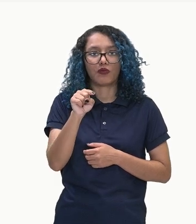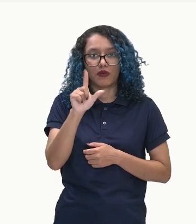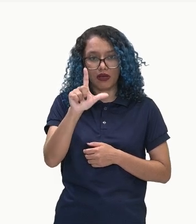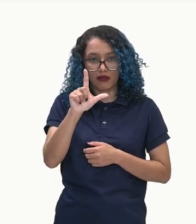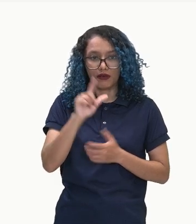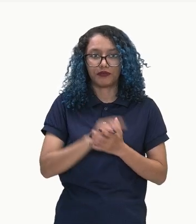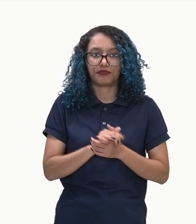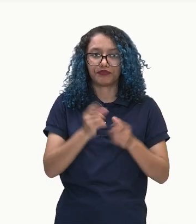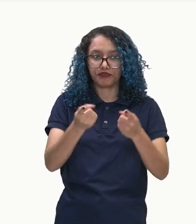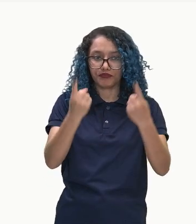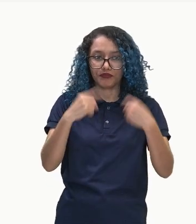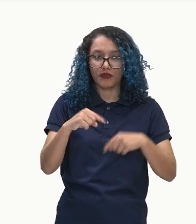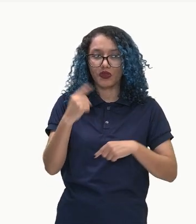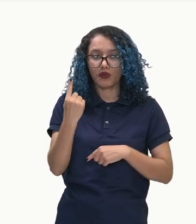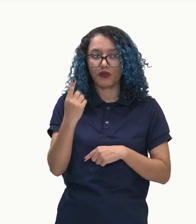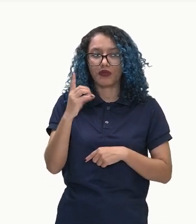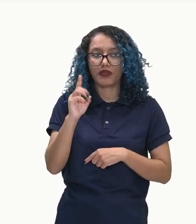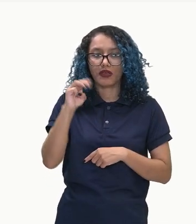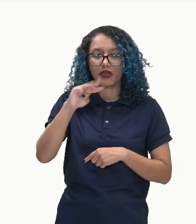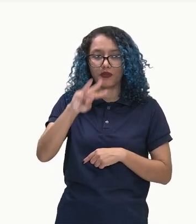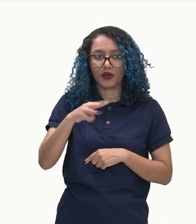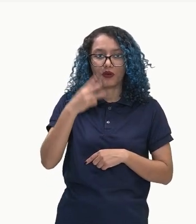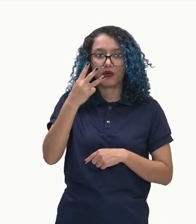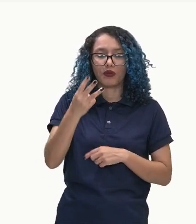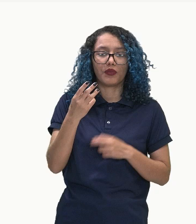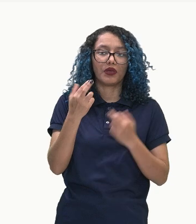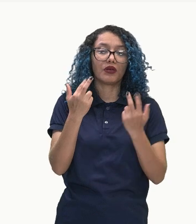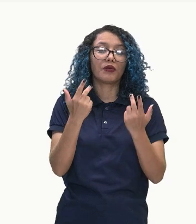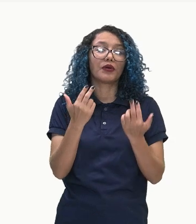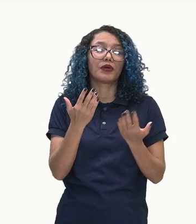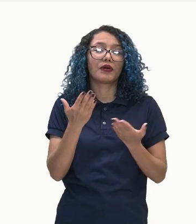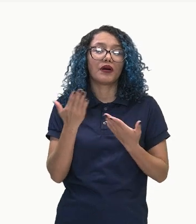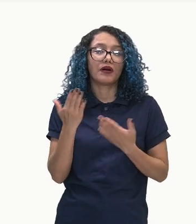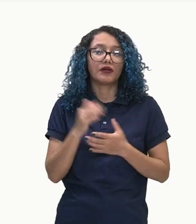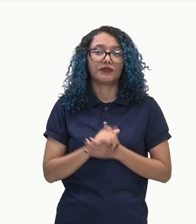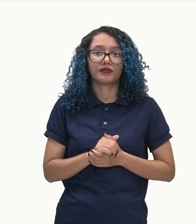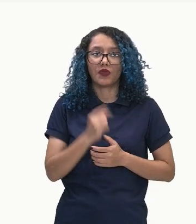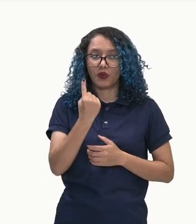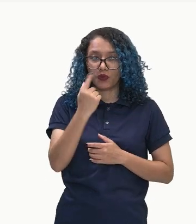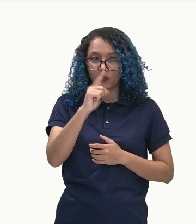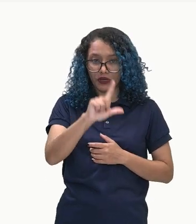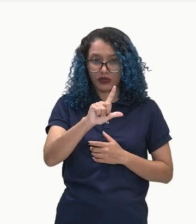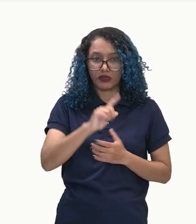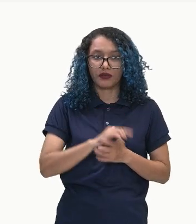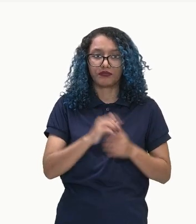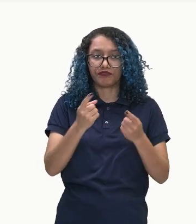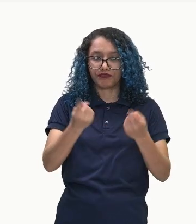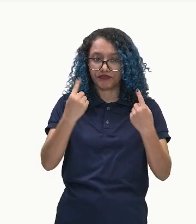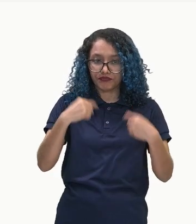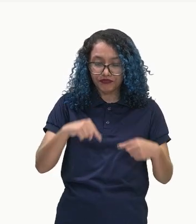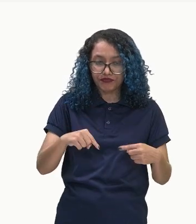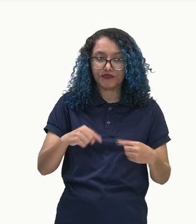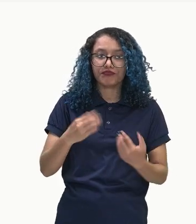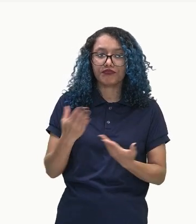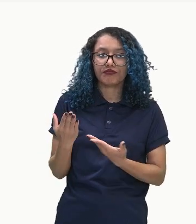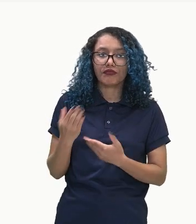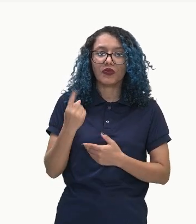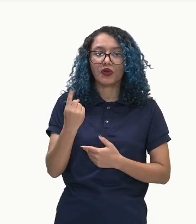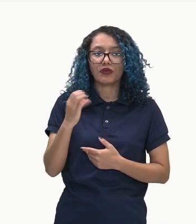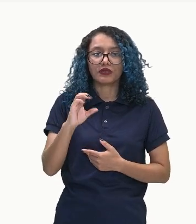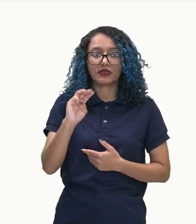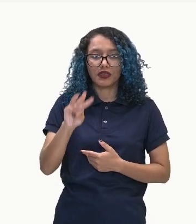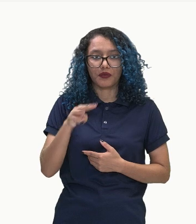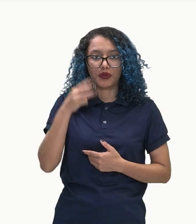1 decímetro cúbico equivale a 1 litro. E 1